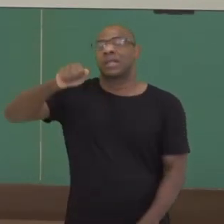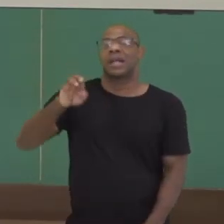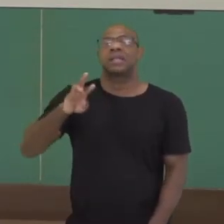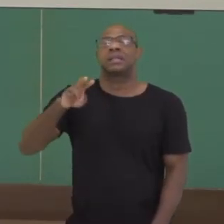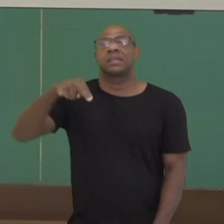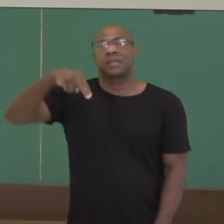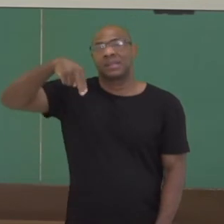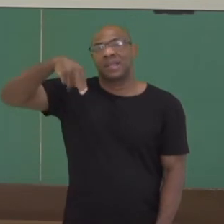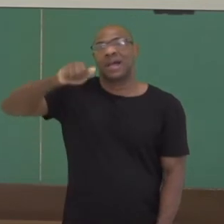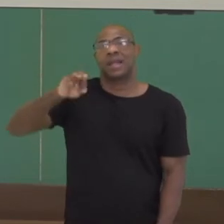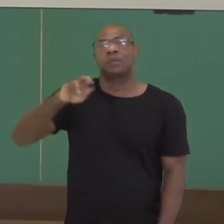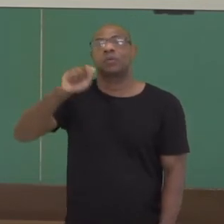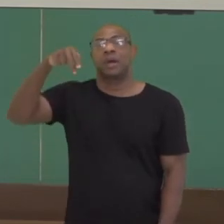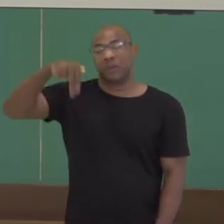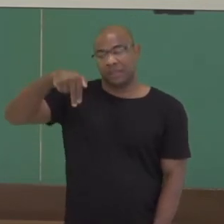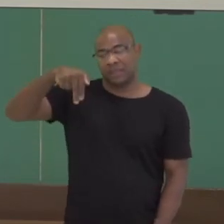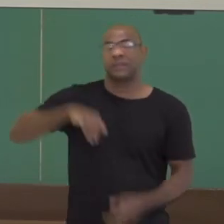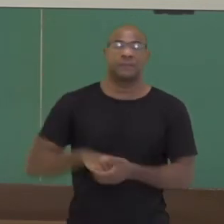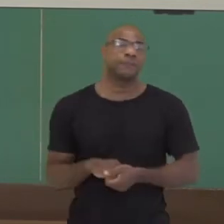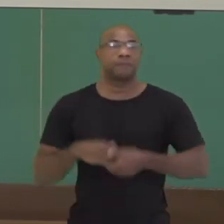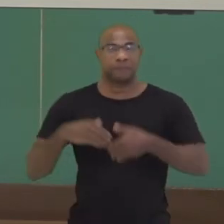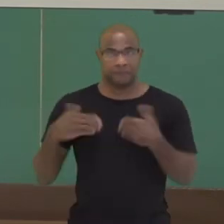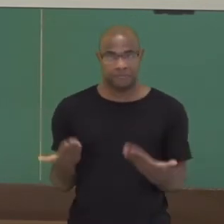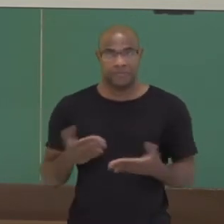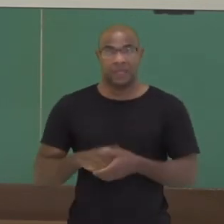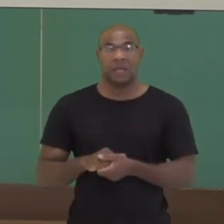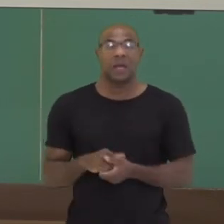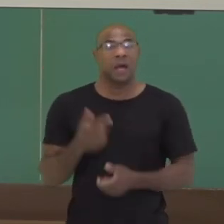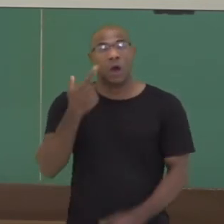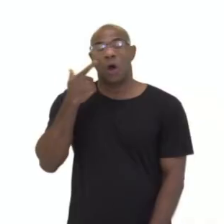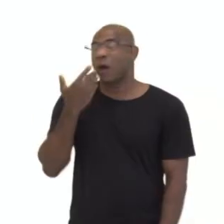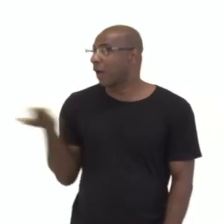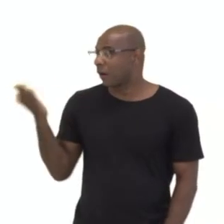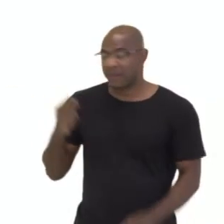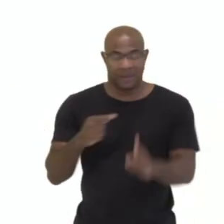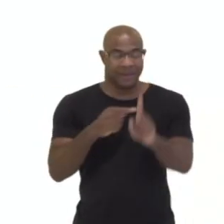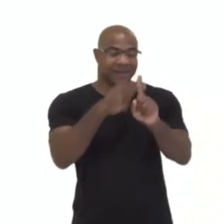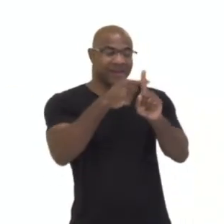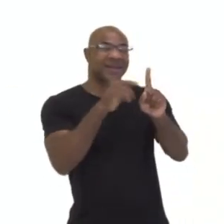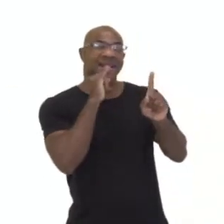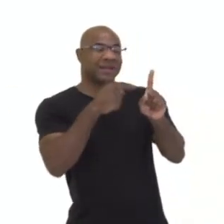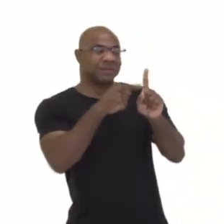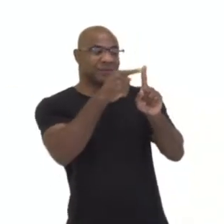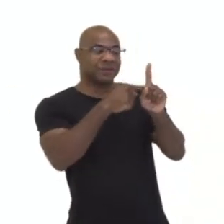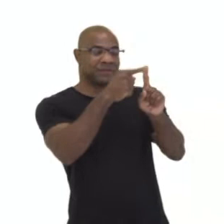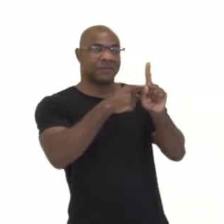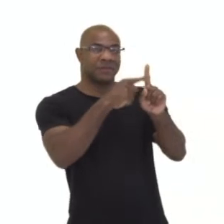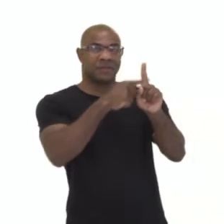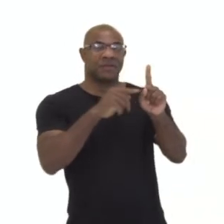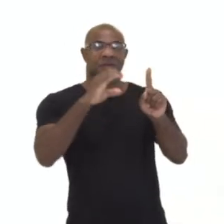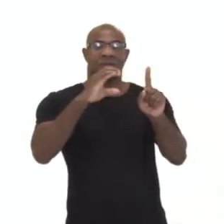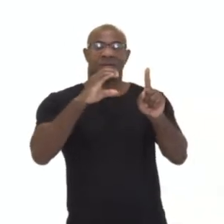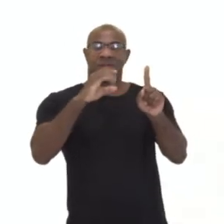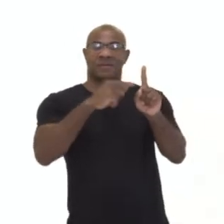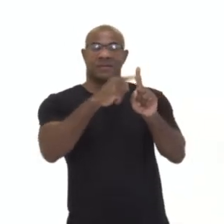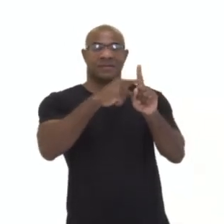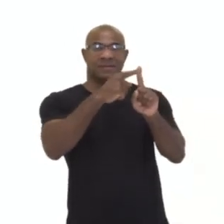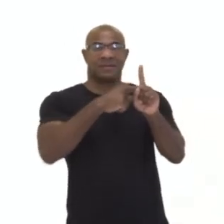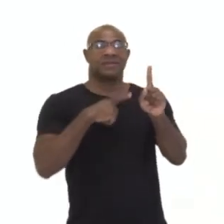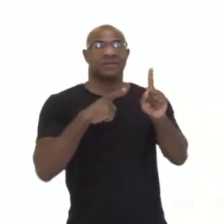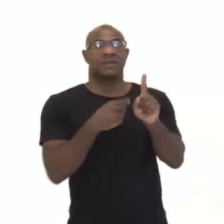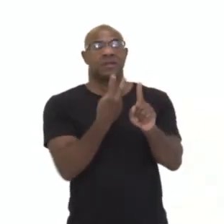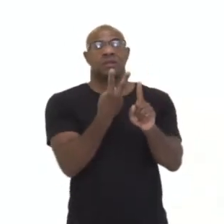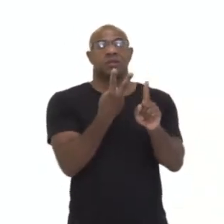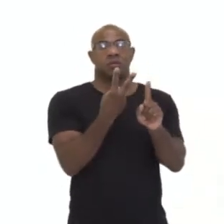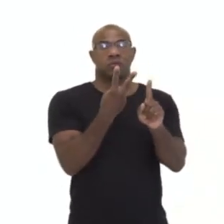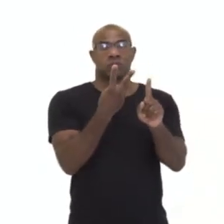esse exemplo. Considerando a temperatura em graus Celsius, se a temperatura era de 2,5